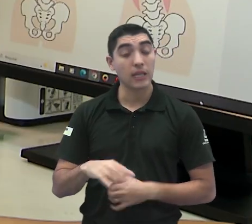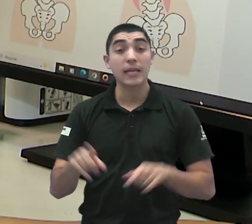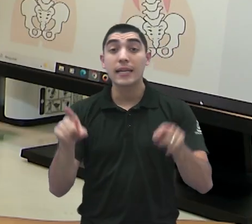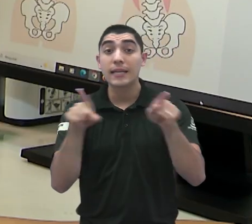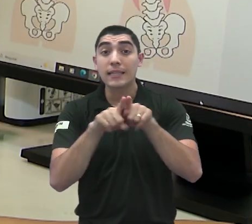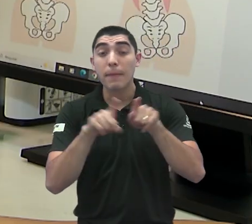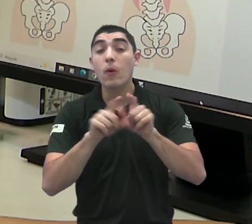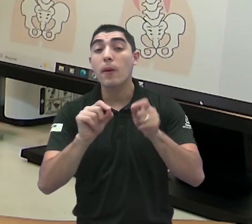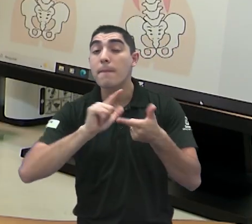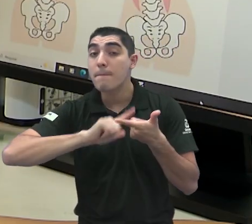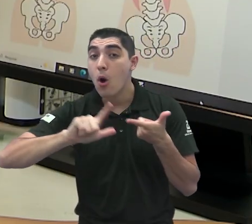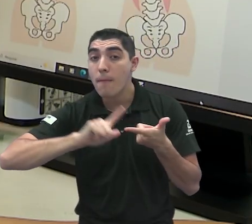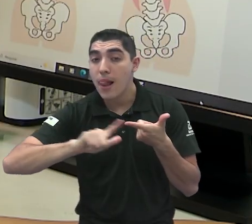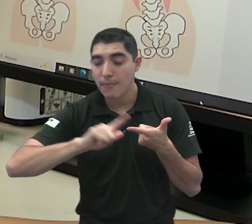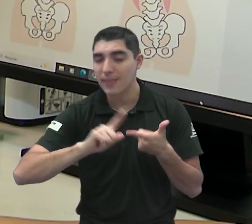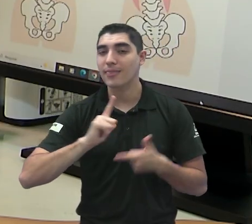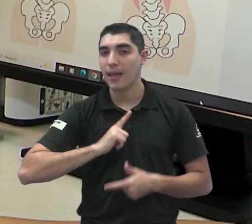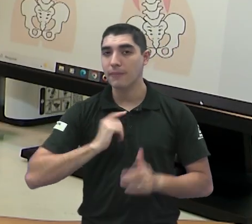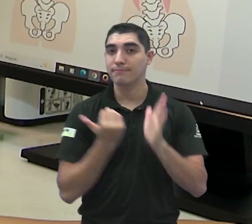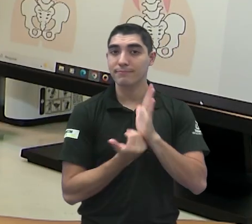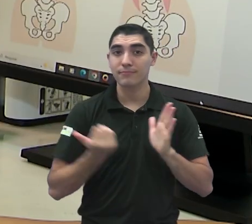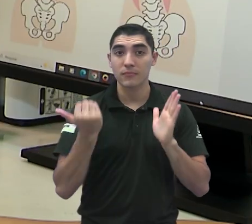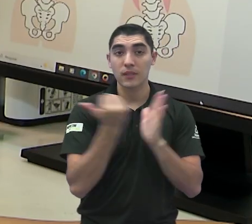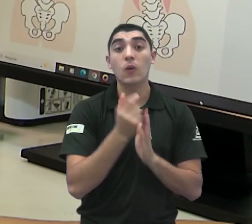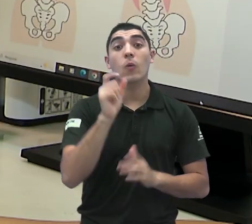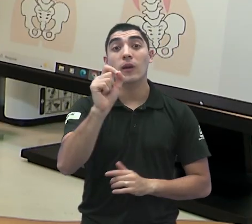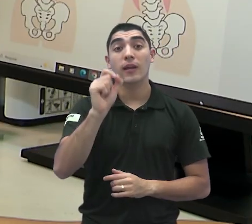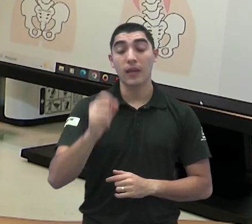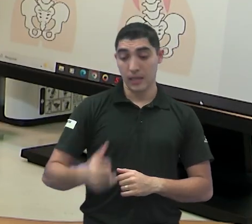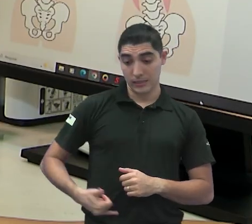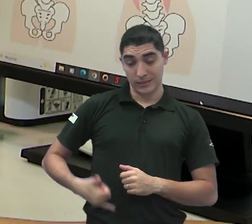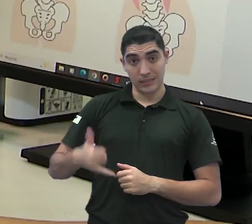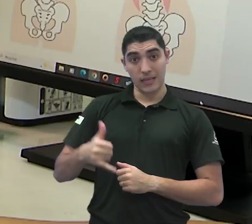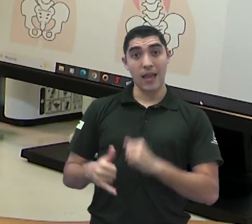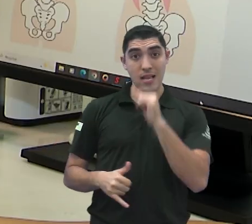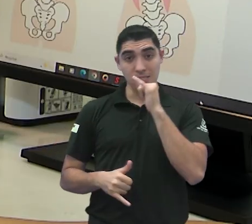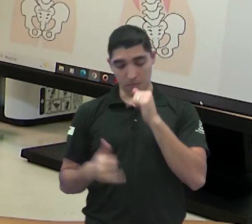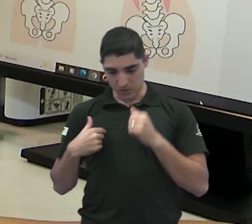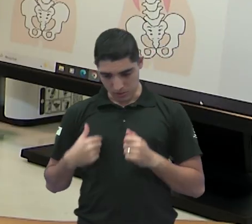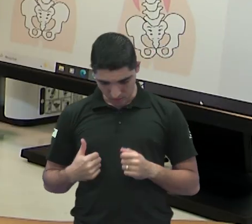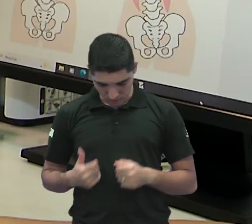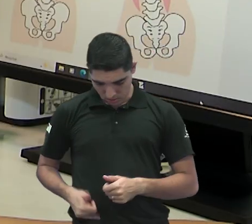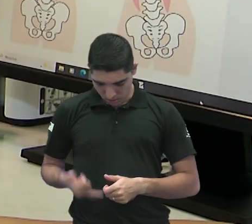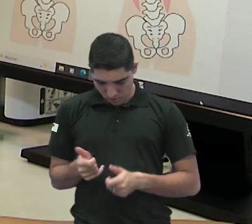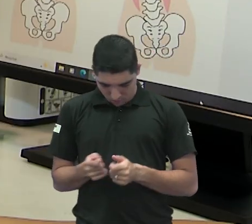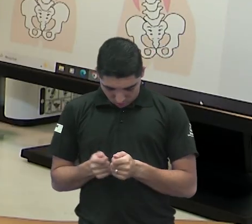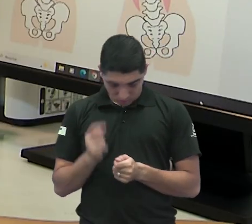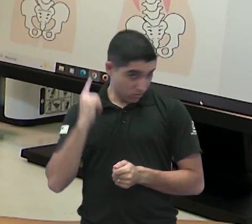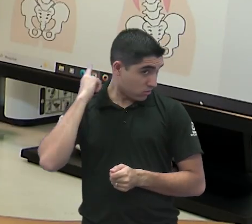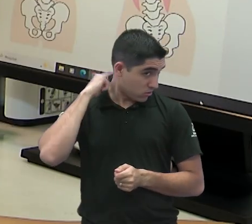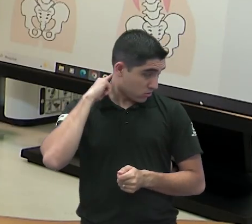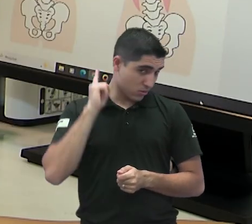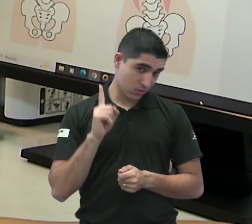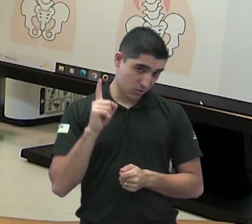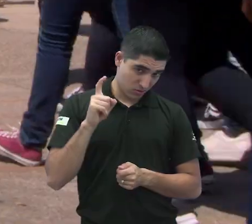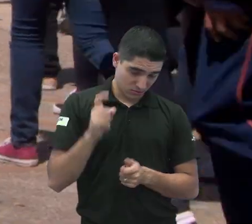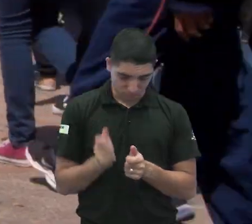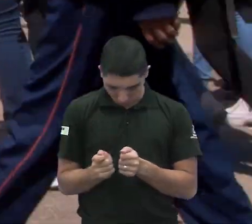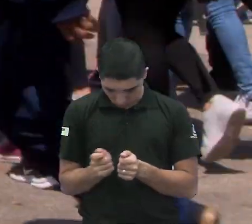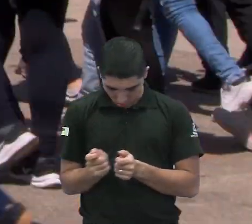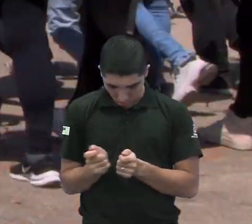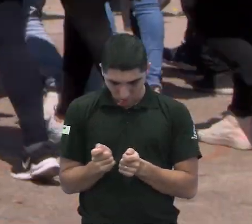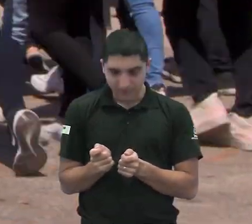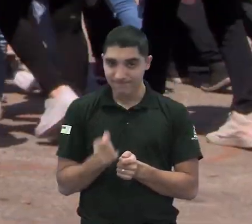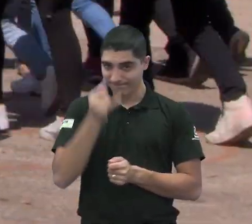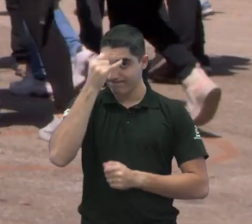que coloca muita lenha na fogueira, que chama o celular à tela. Além de carregar, fica com o pescoço assim variado, fazendo pressão.